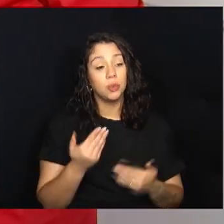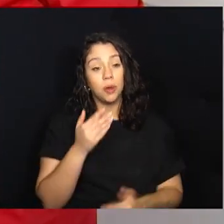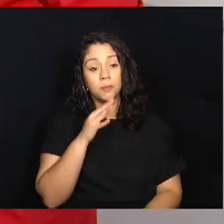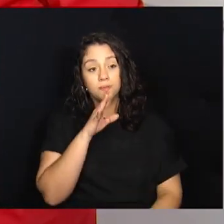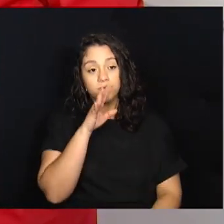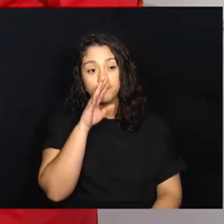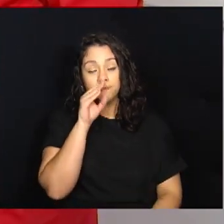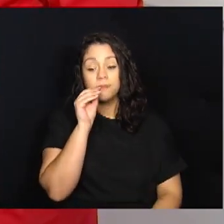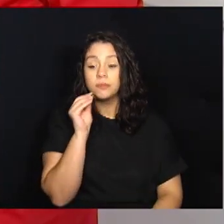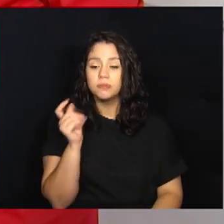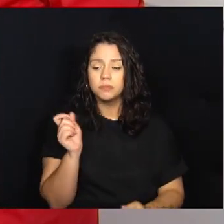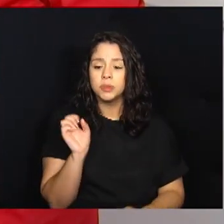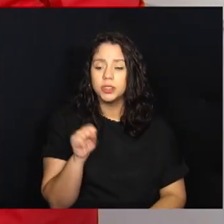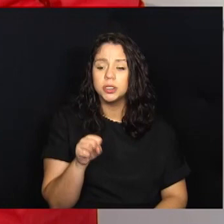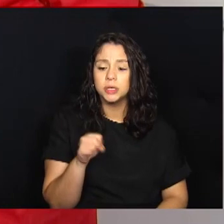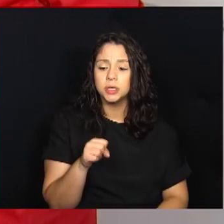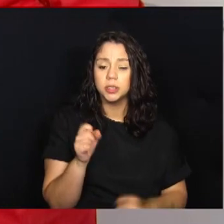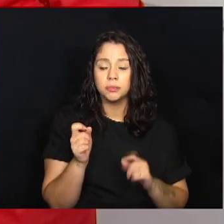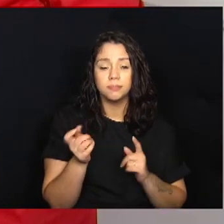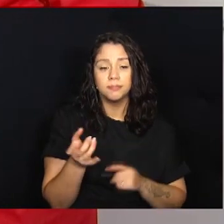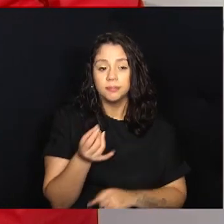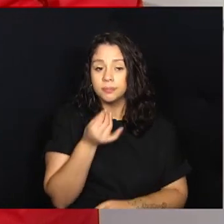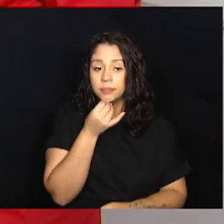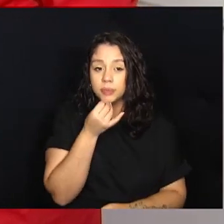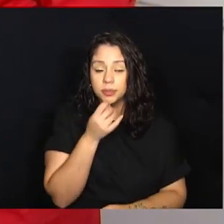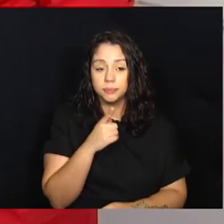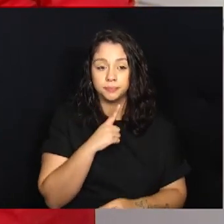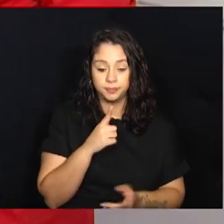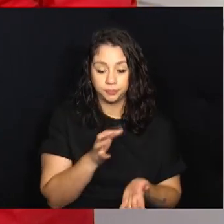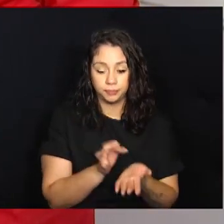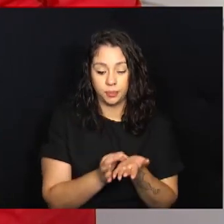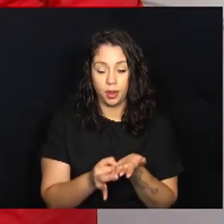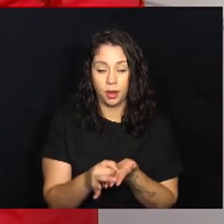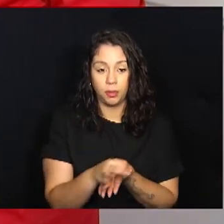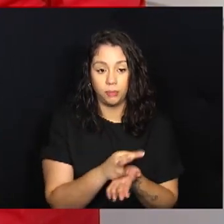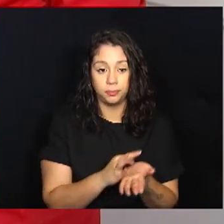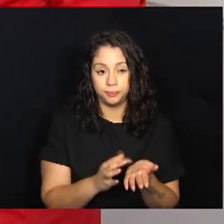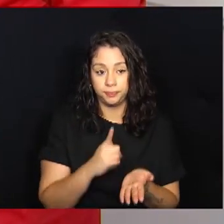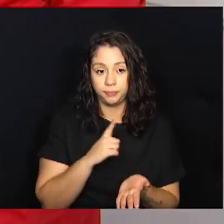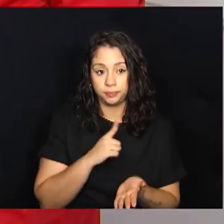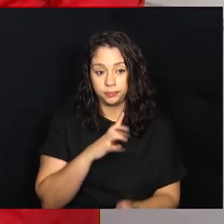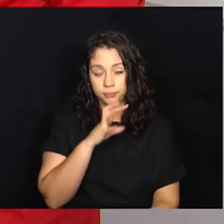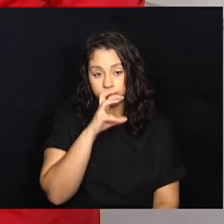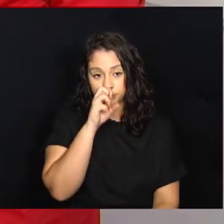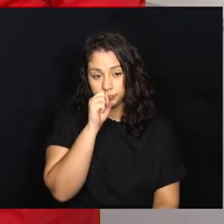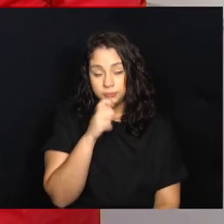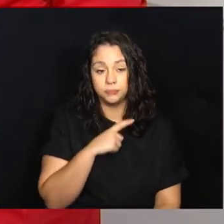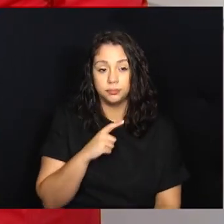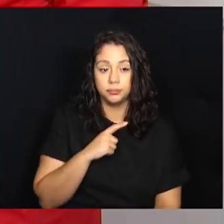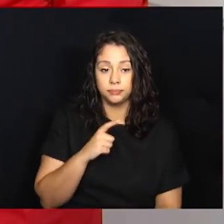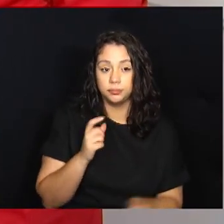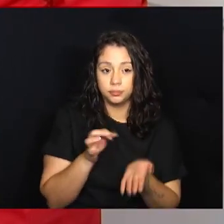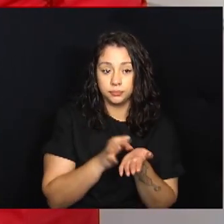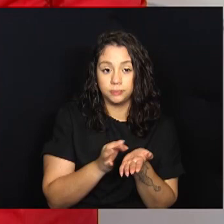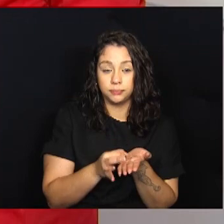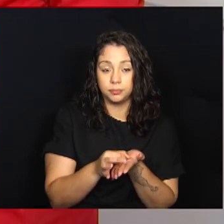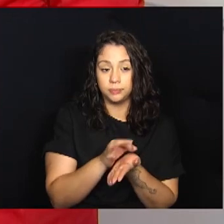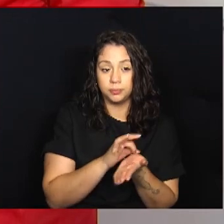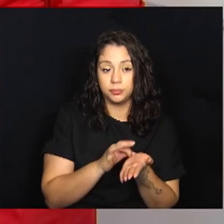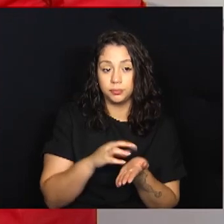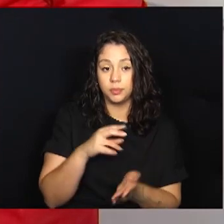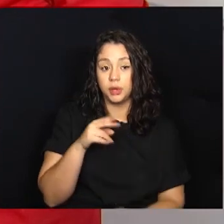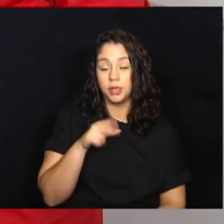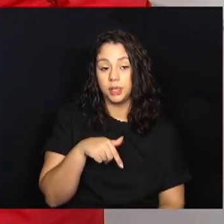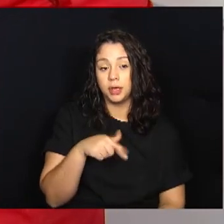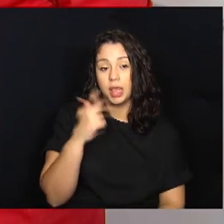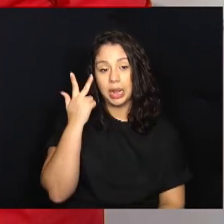eles usam, sim. Né, que nem a gente tem a ração extrusada, elas têm aroma, né? Então tem as que tem, a gente fala que é a natural,